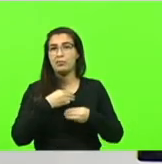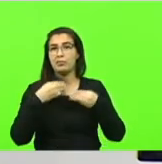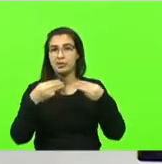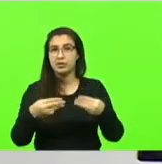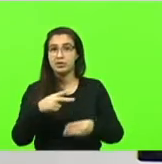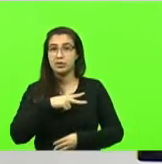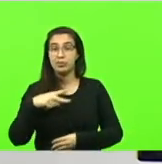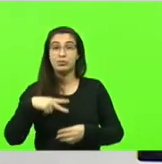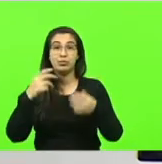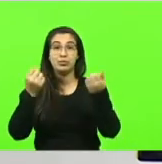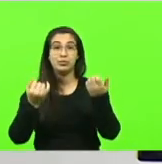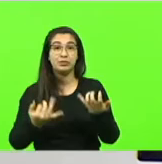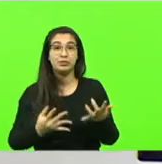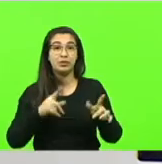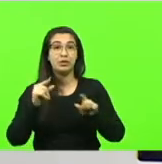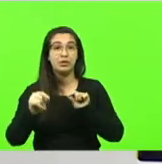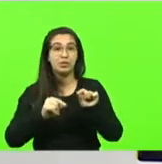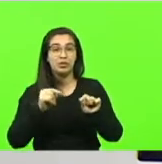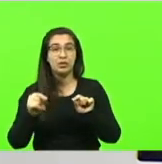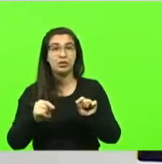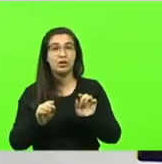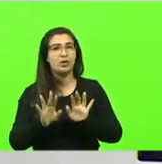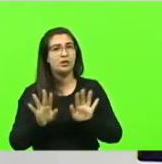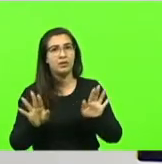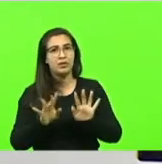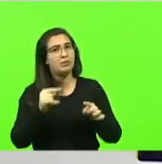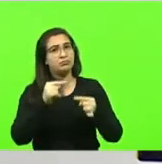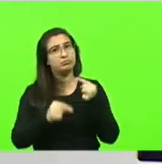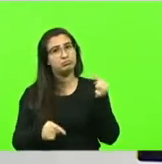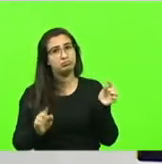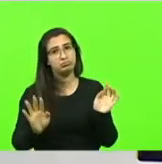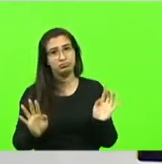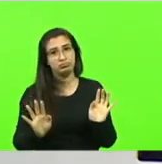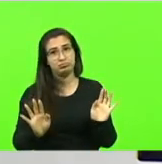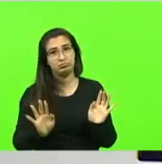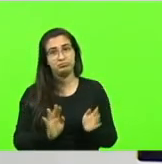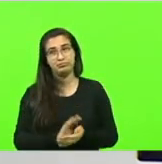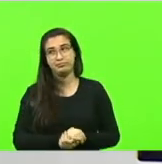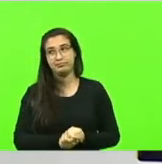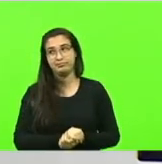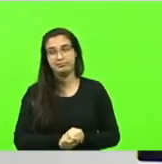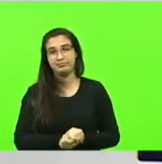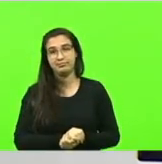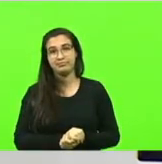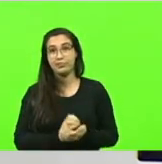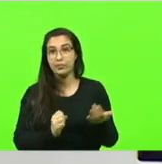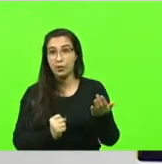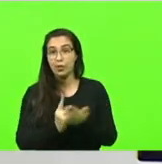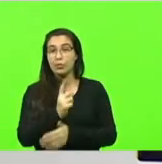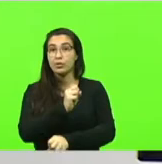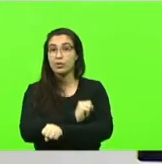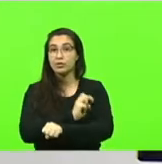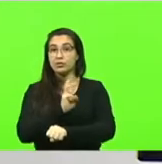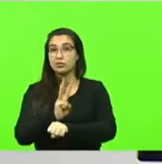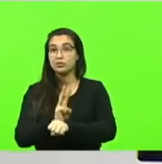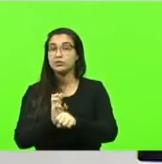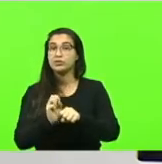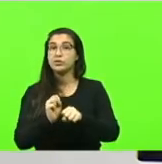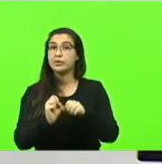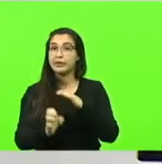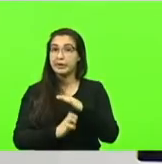lá, uma coisa é uma coisa, outra coisa é outra coisa. Nós compramos um software de uma empresa X,